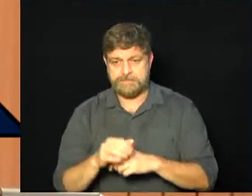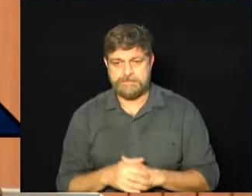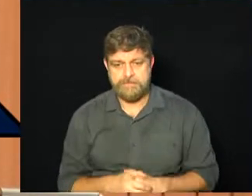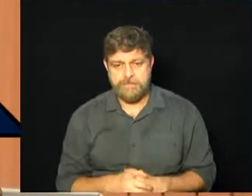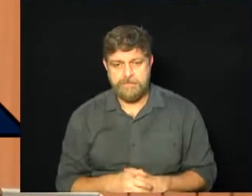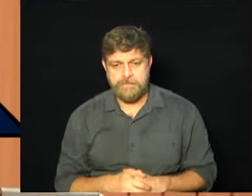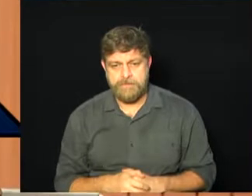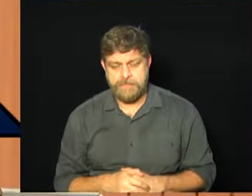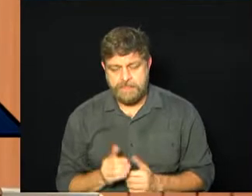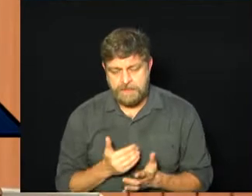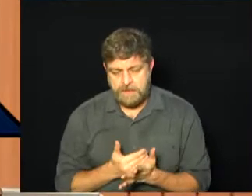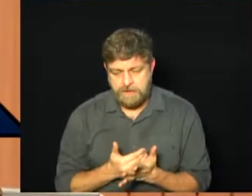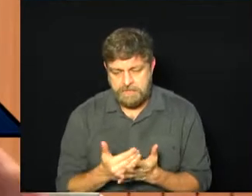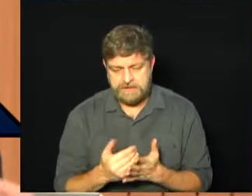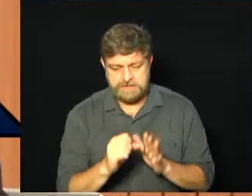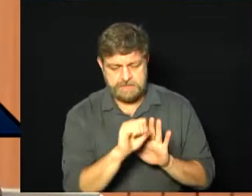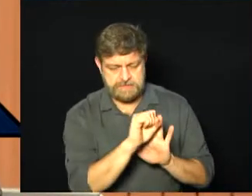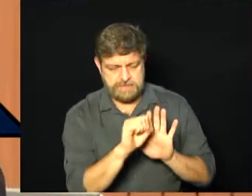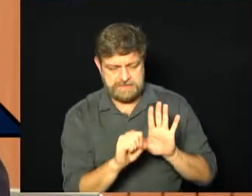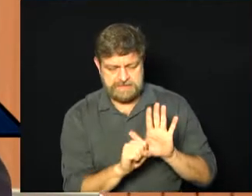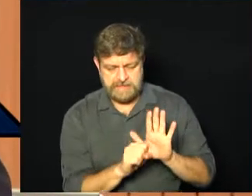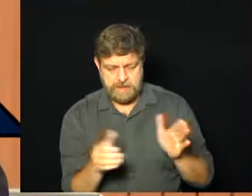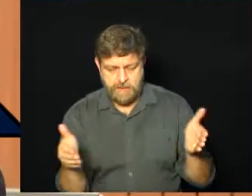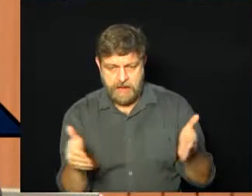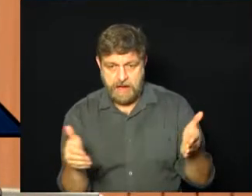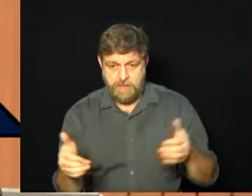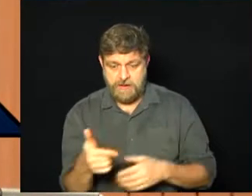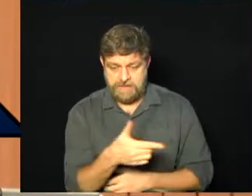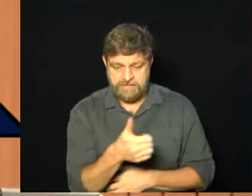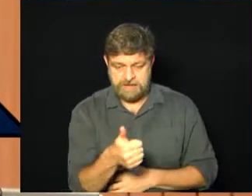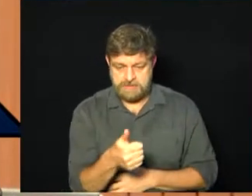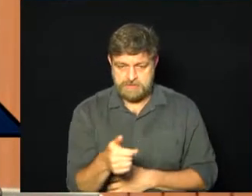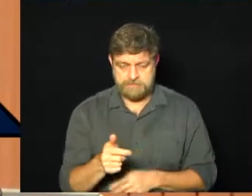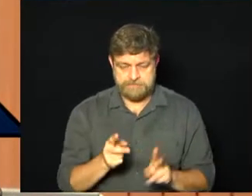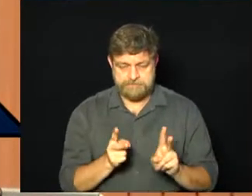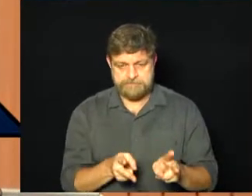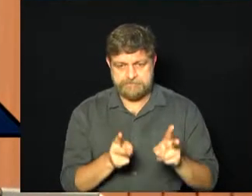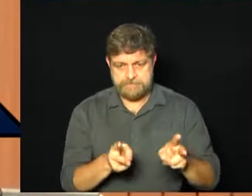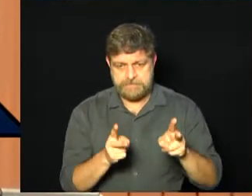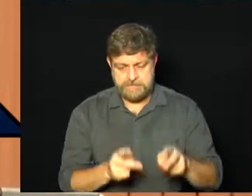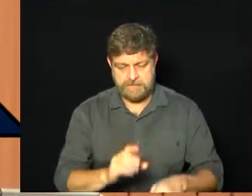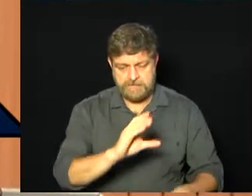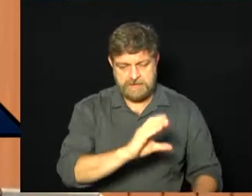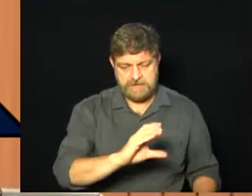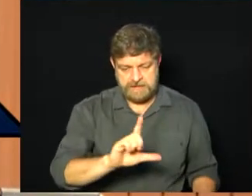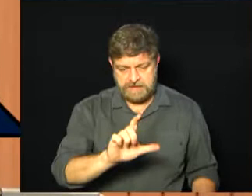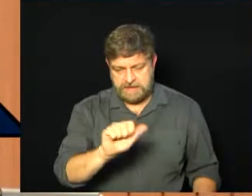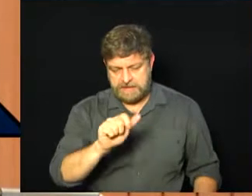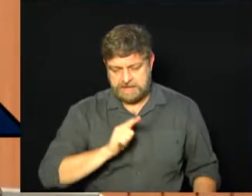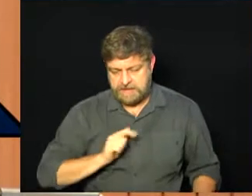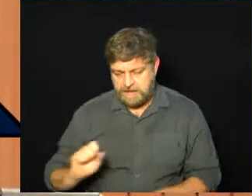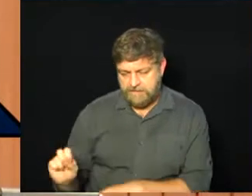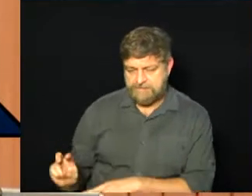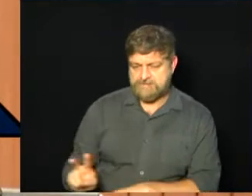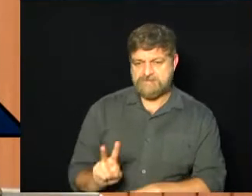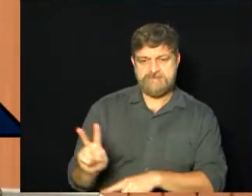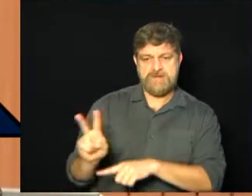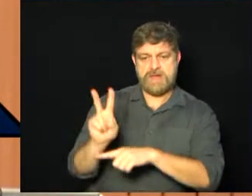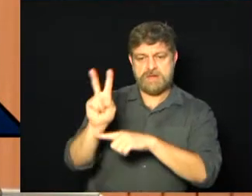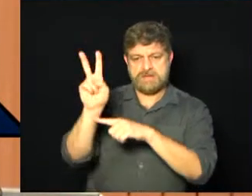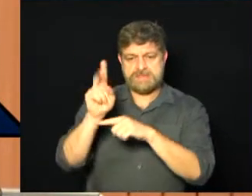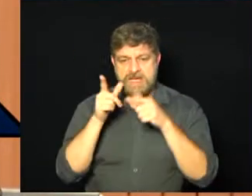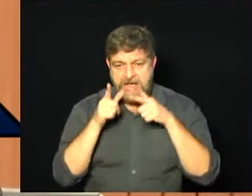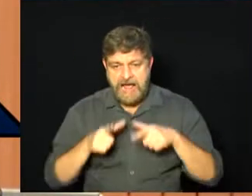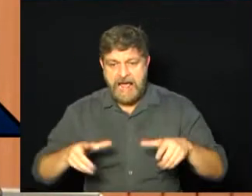No início do século, já nesse século XXI, o CCLA continua o seu empenho de valorizar diversas